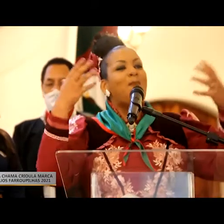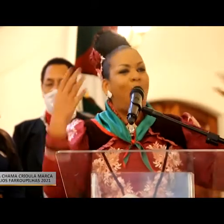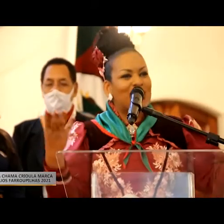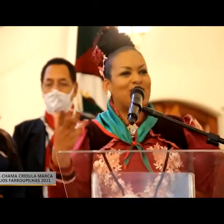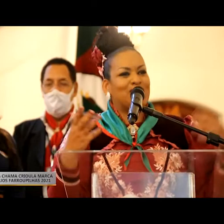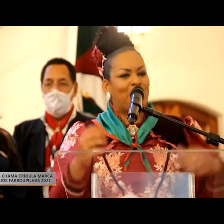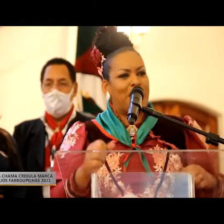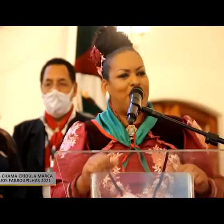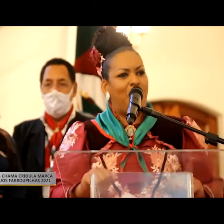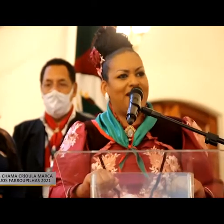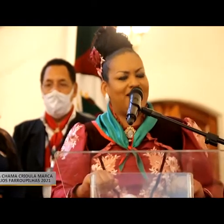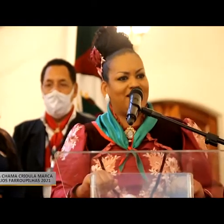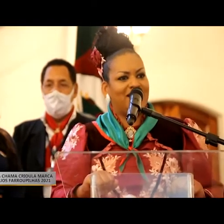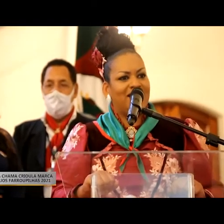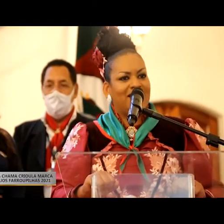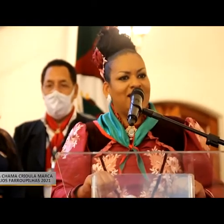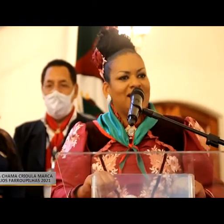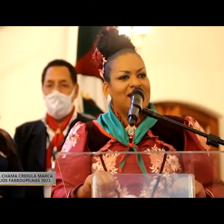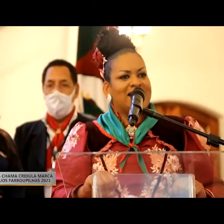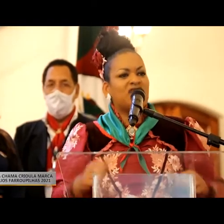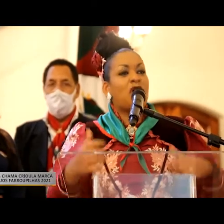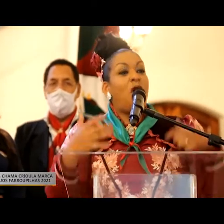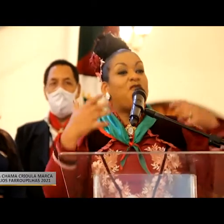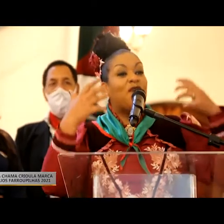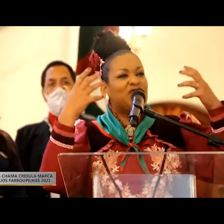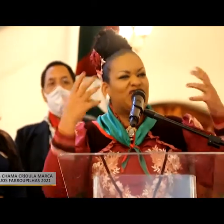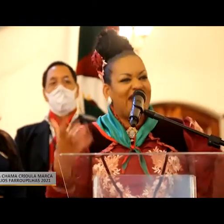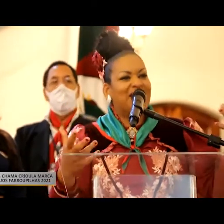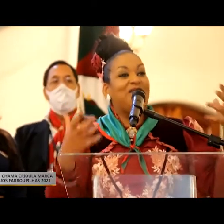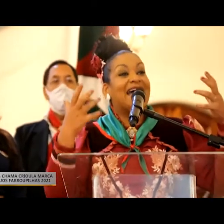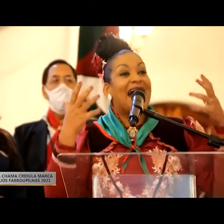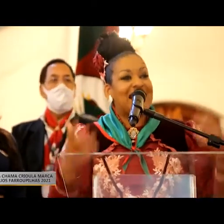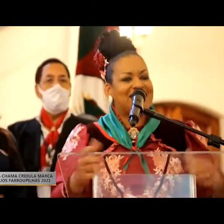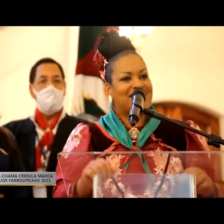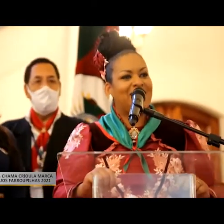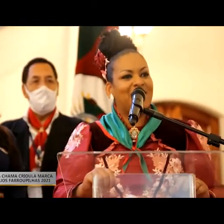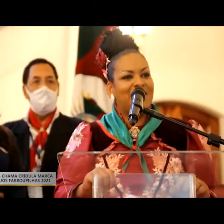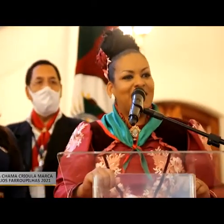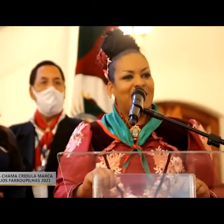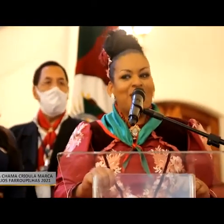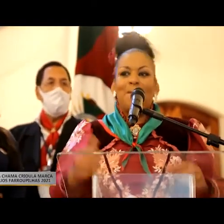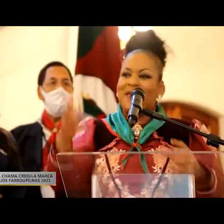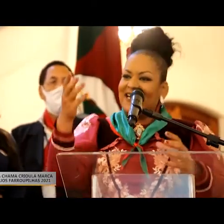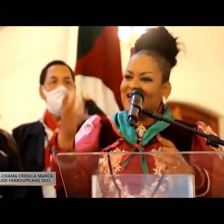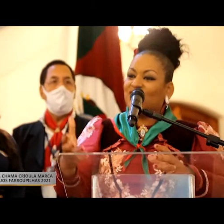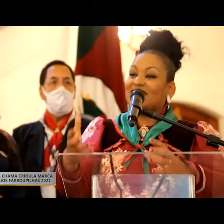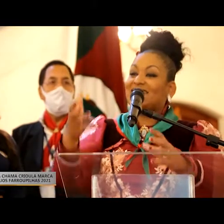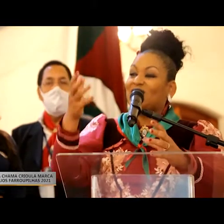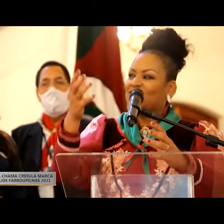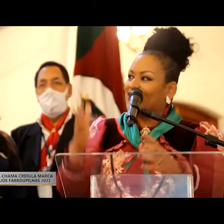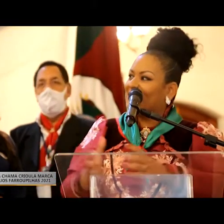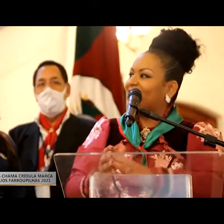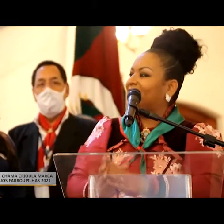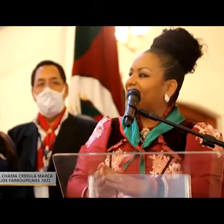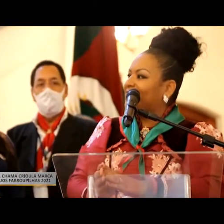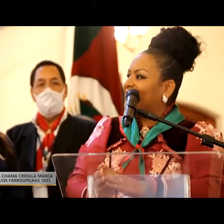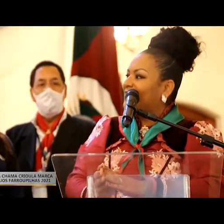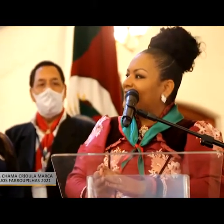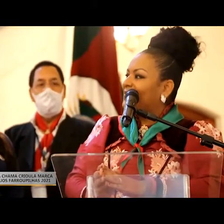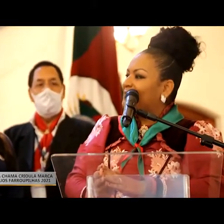ainda o amor se sobrepõe, seja qual for gênero e raça, perante esta